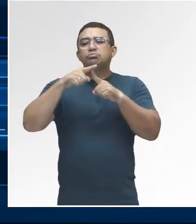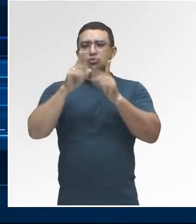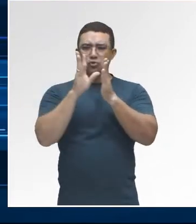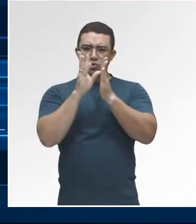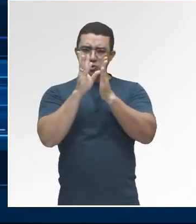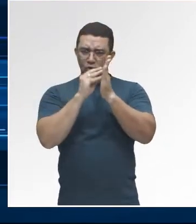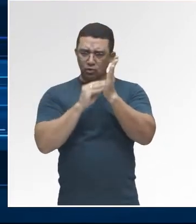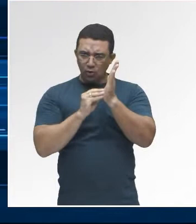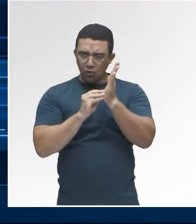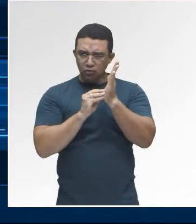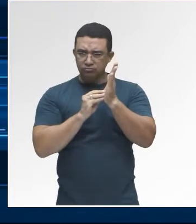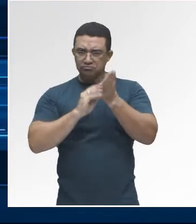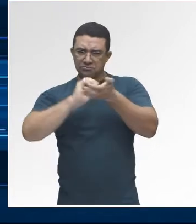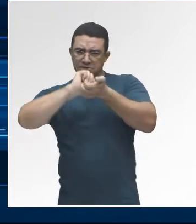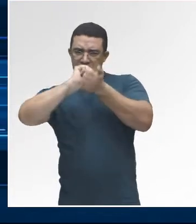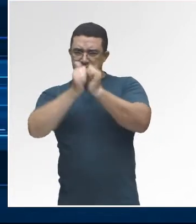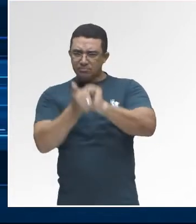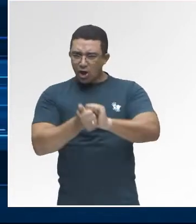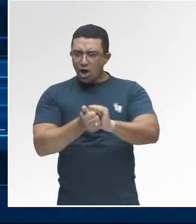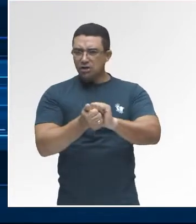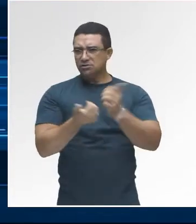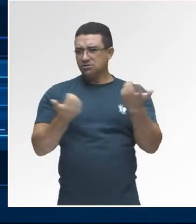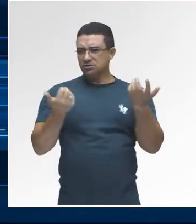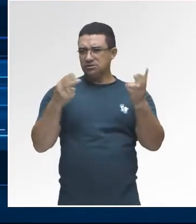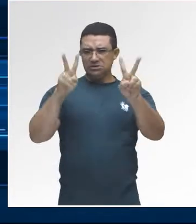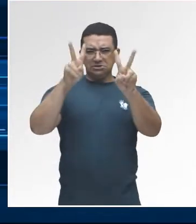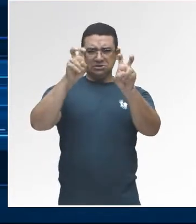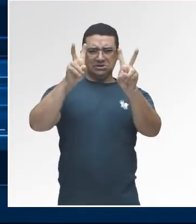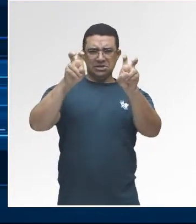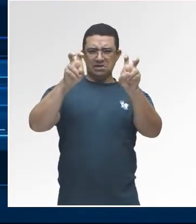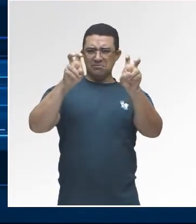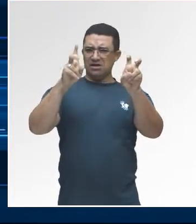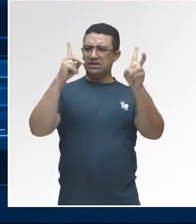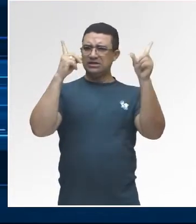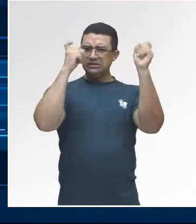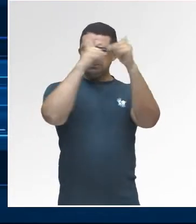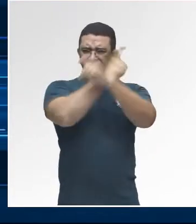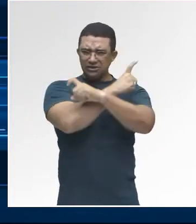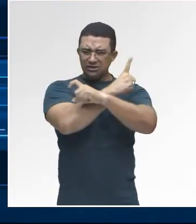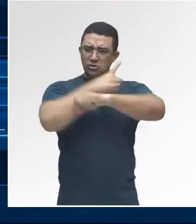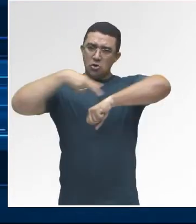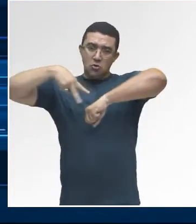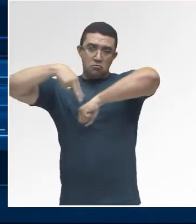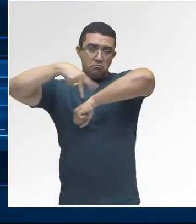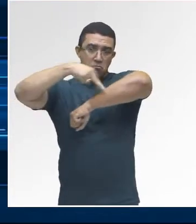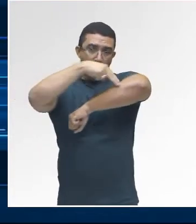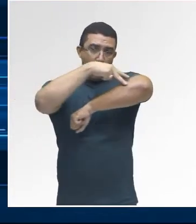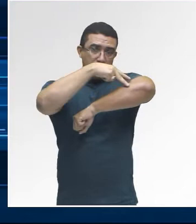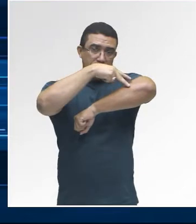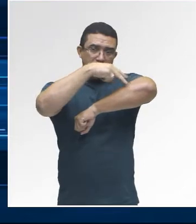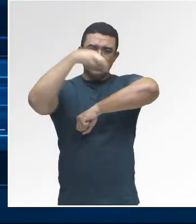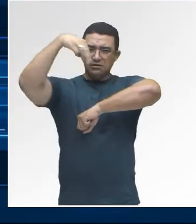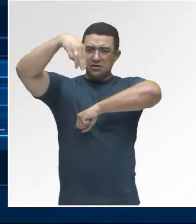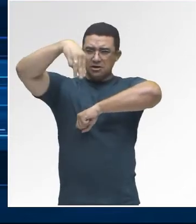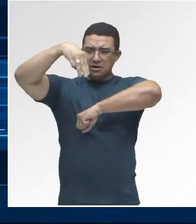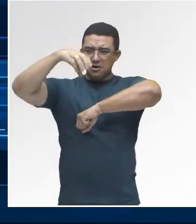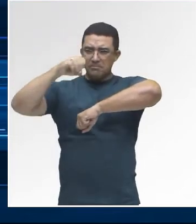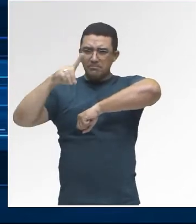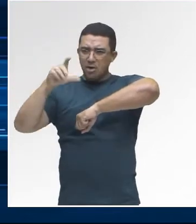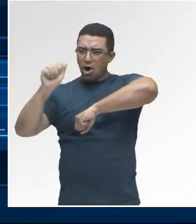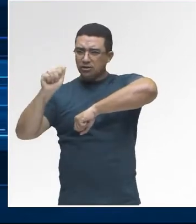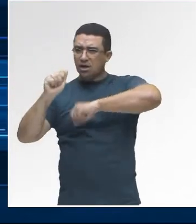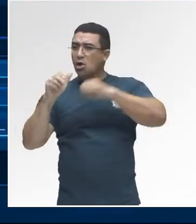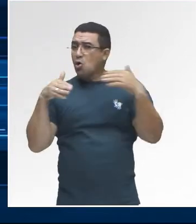É sobre um tema mais complexo? É sobre moda? Qual é o tipo de conteúdo que você vai ler?